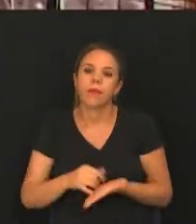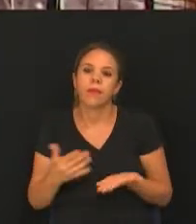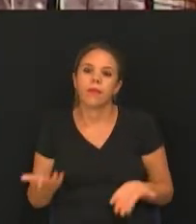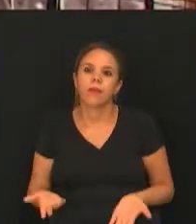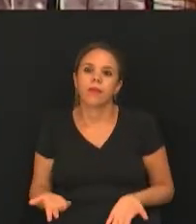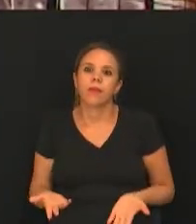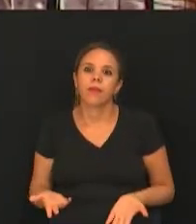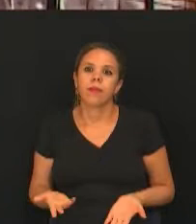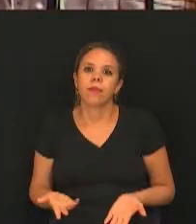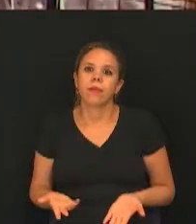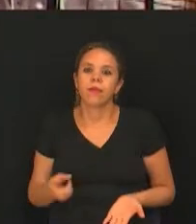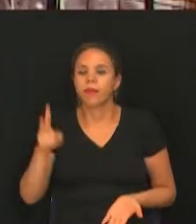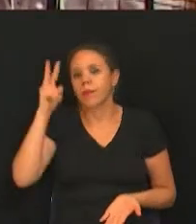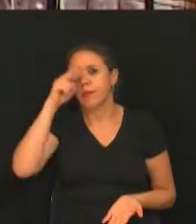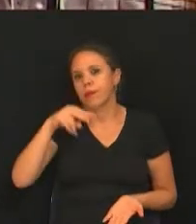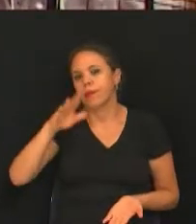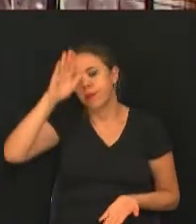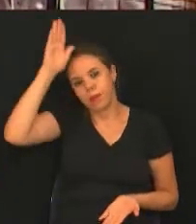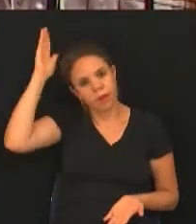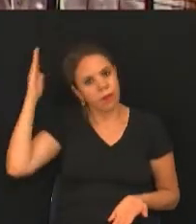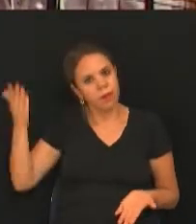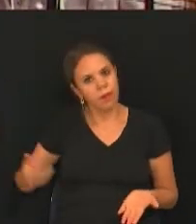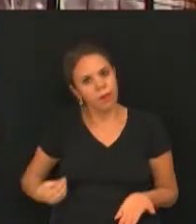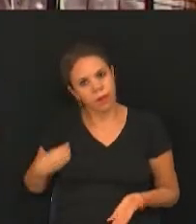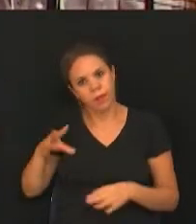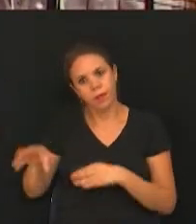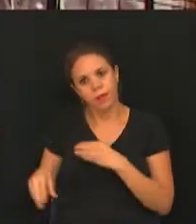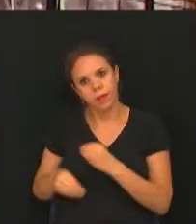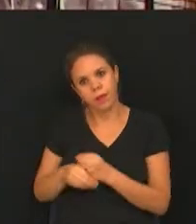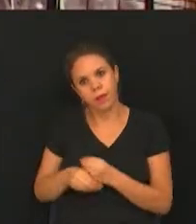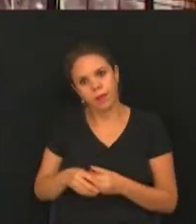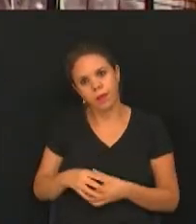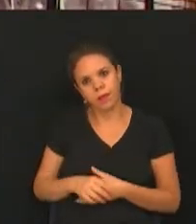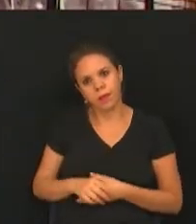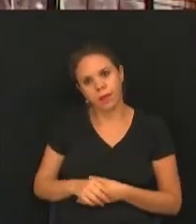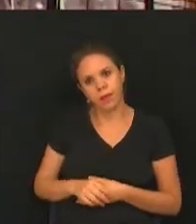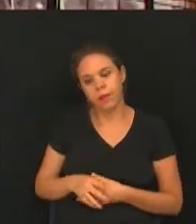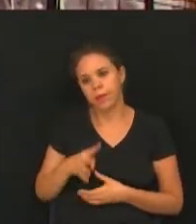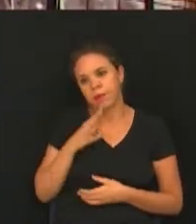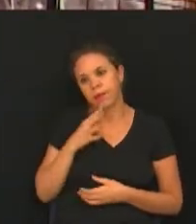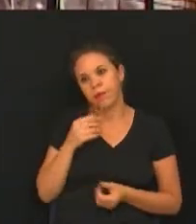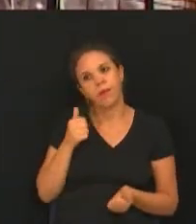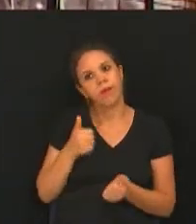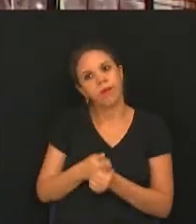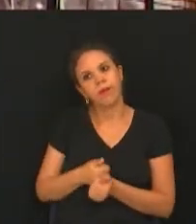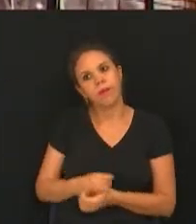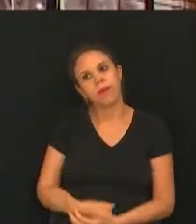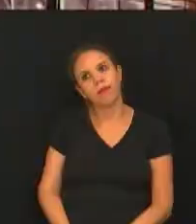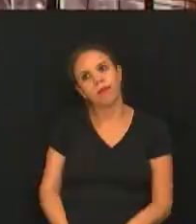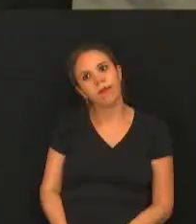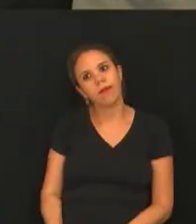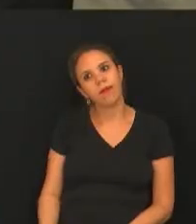sede histórica do Corpo de Bombeiros está incluída e foi isso que a gente veio conhecer de perto. Viviane.